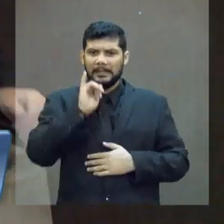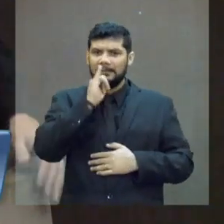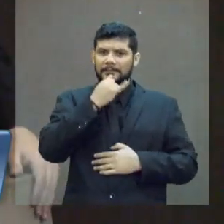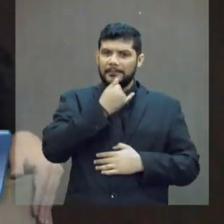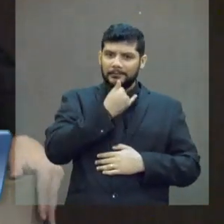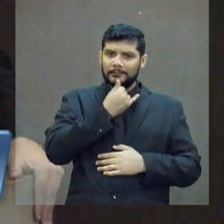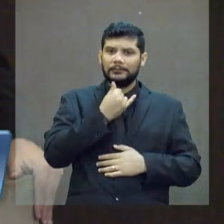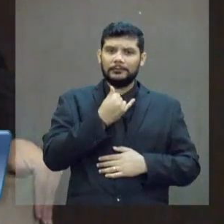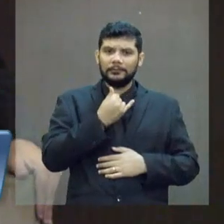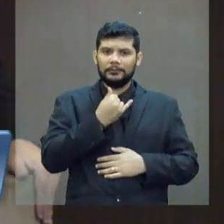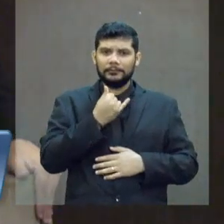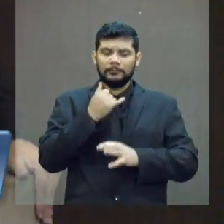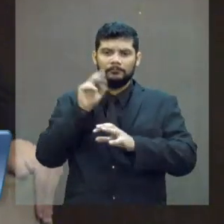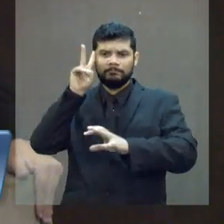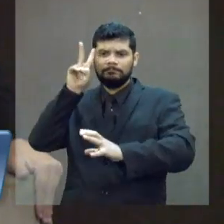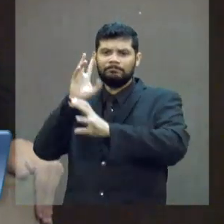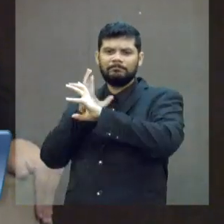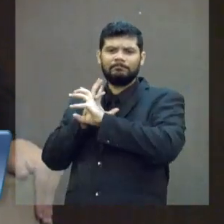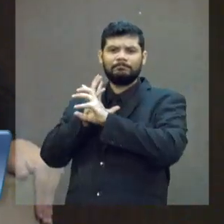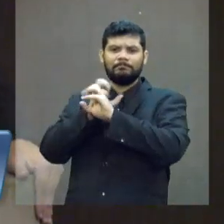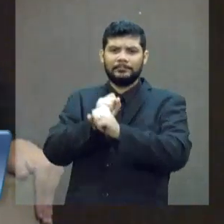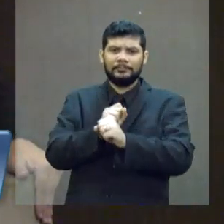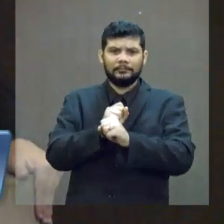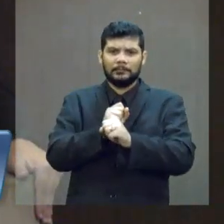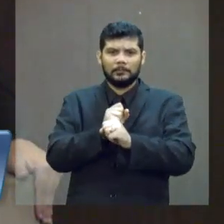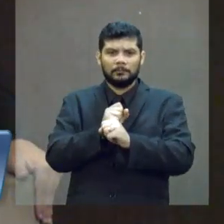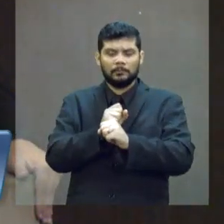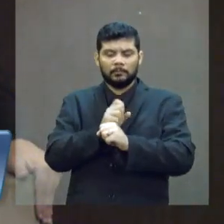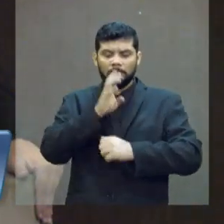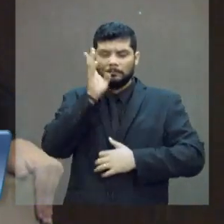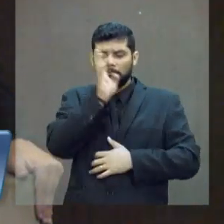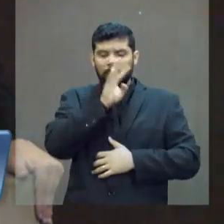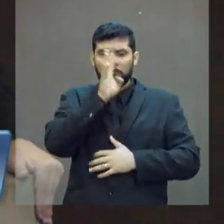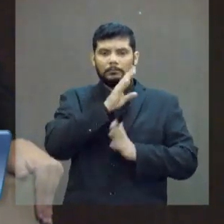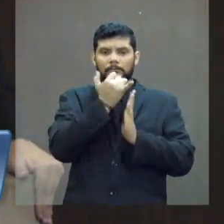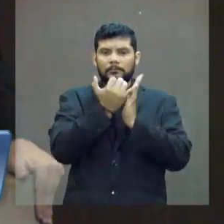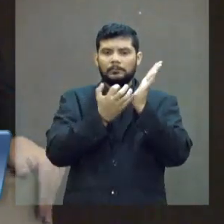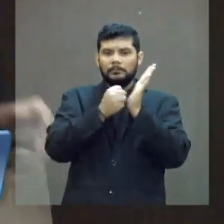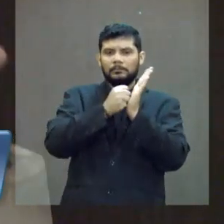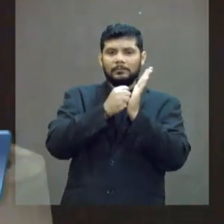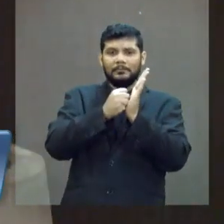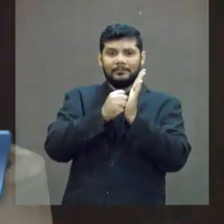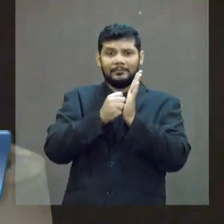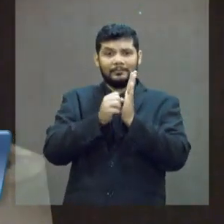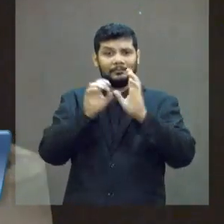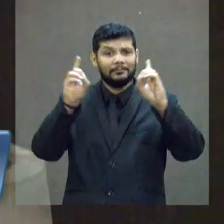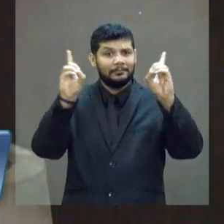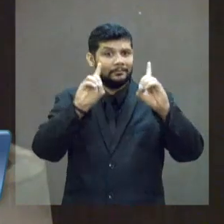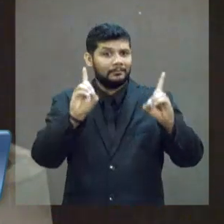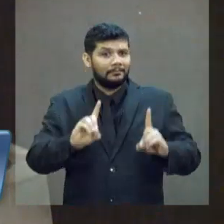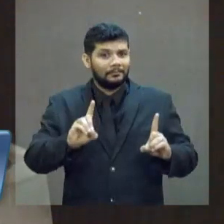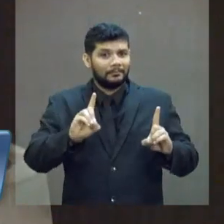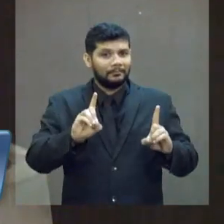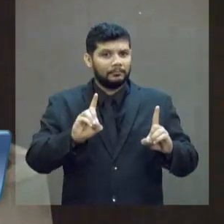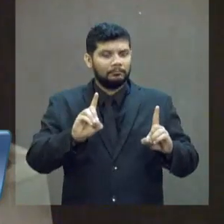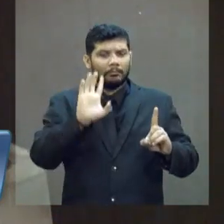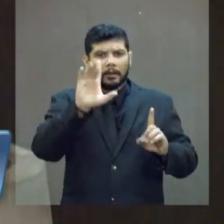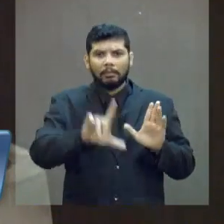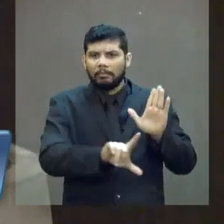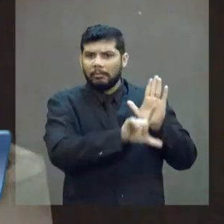lamentavelmente, um histórico de negação de matrículas a pessoas com deficiência, o que contraria a